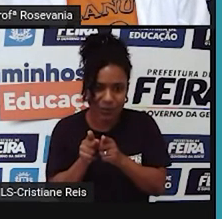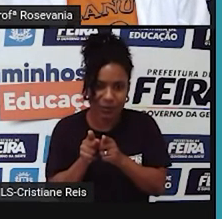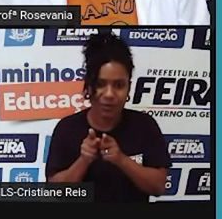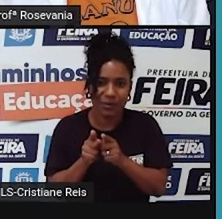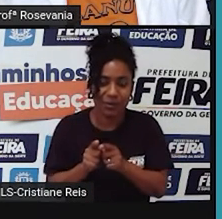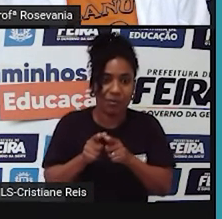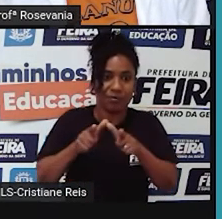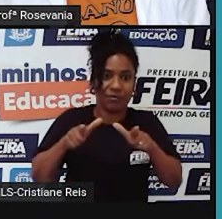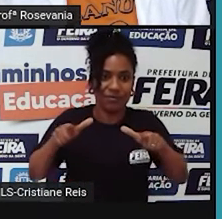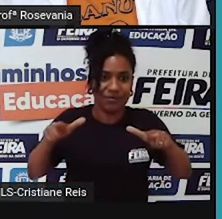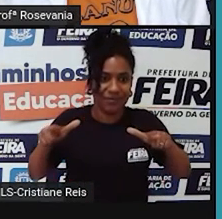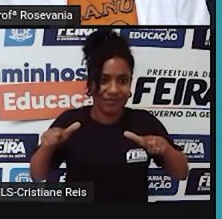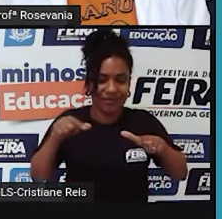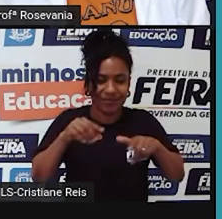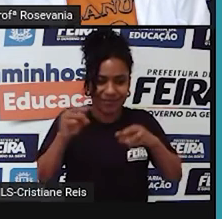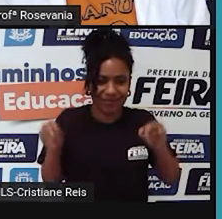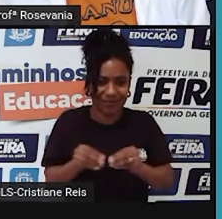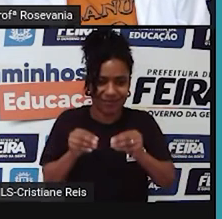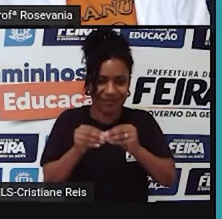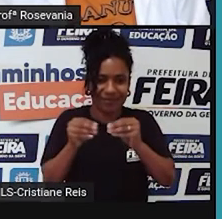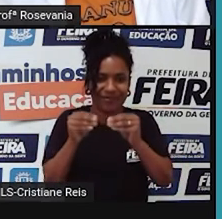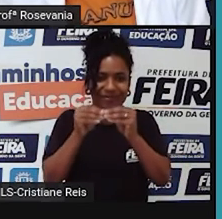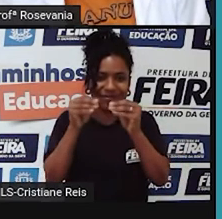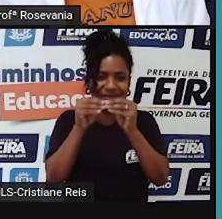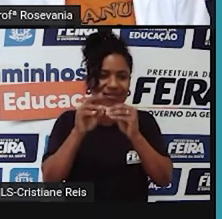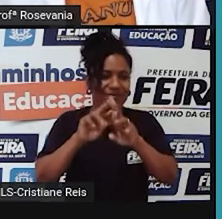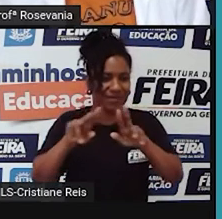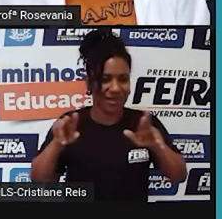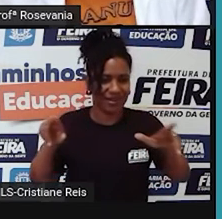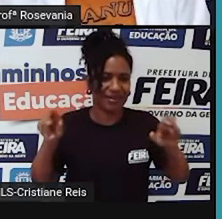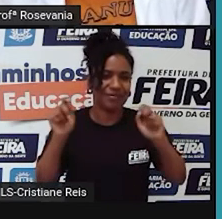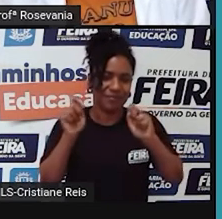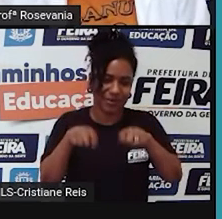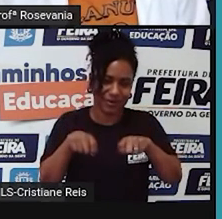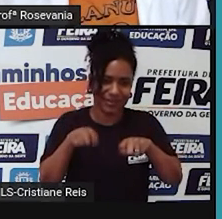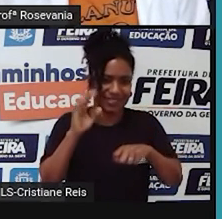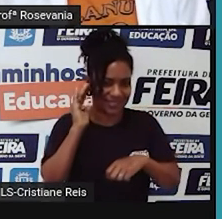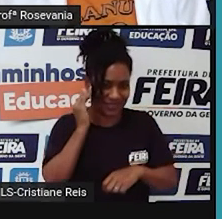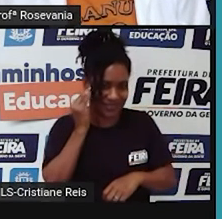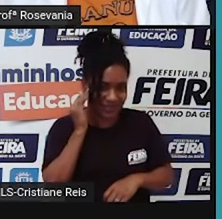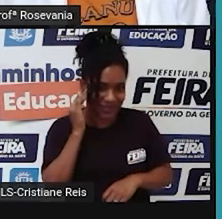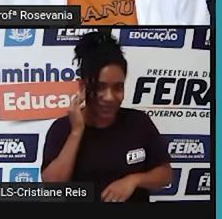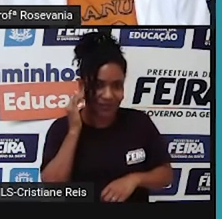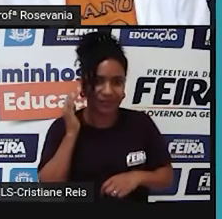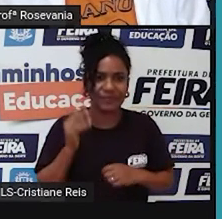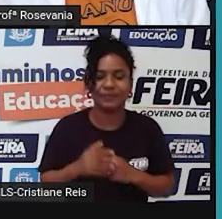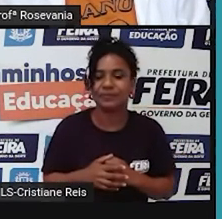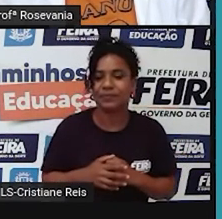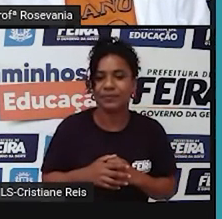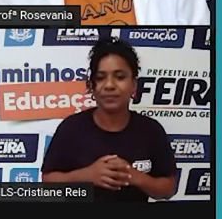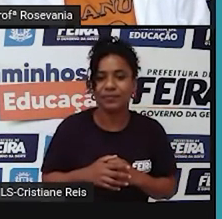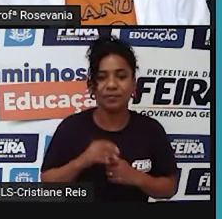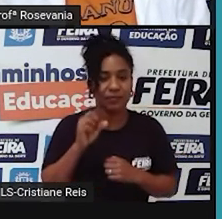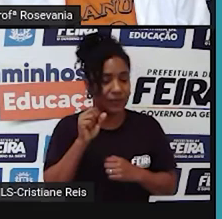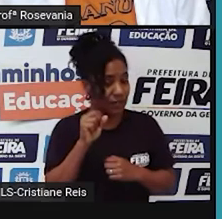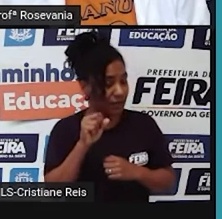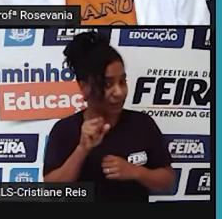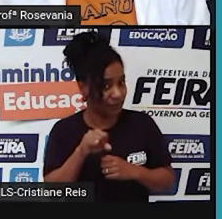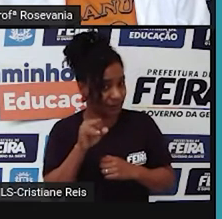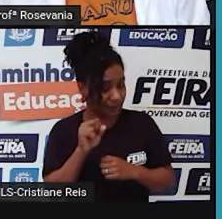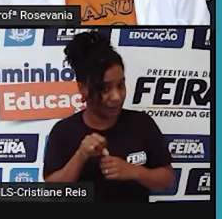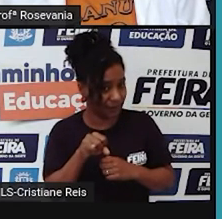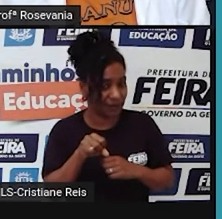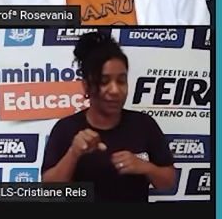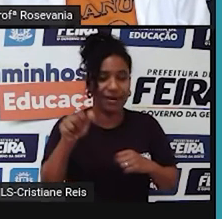a quantidade de detalhes que a minha escala pode estar observando, entenderam? Então, o que é que eu digo? Quanto maior